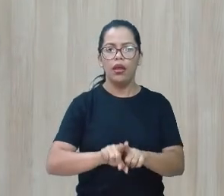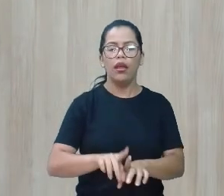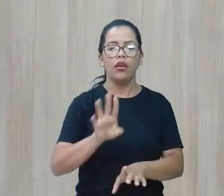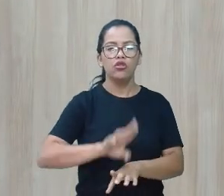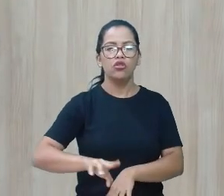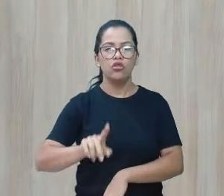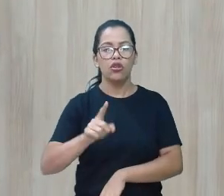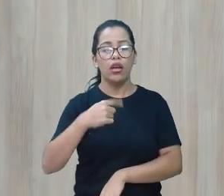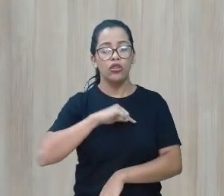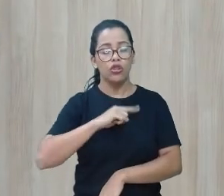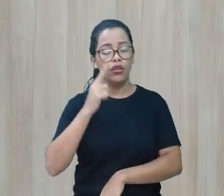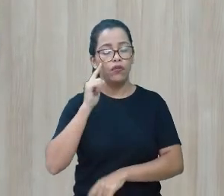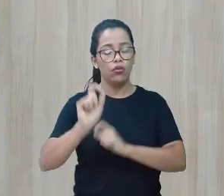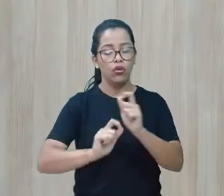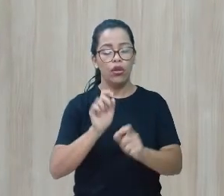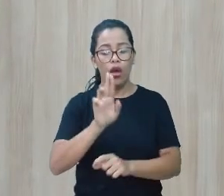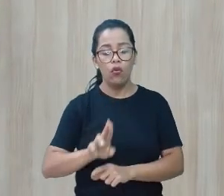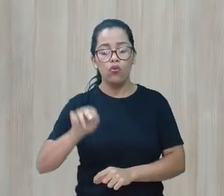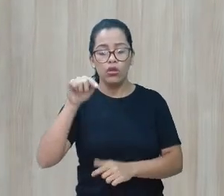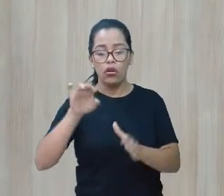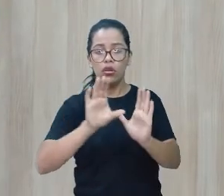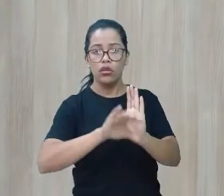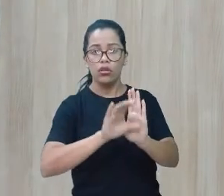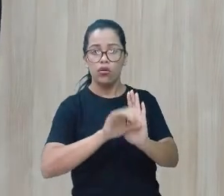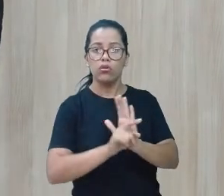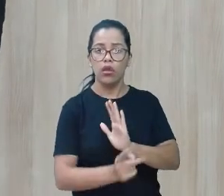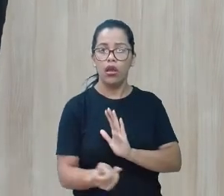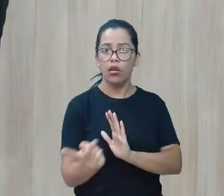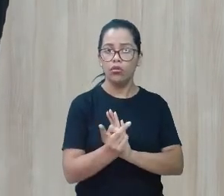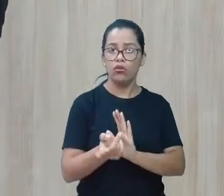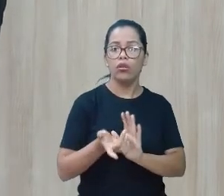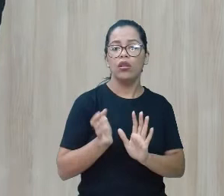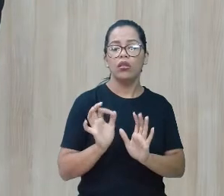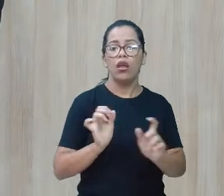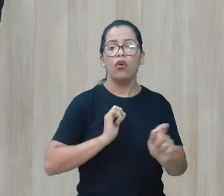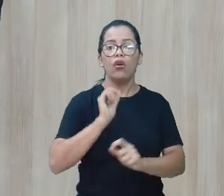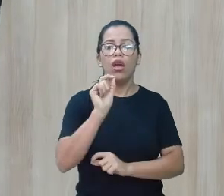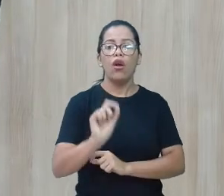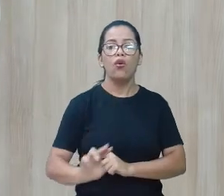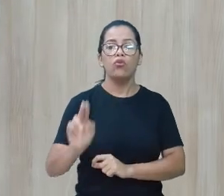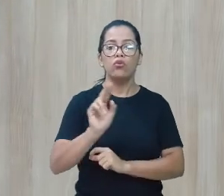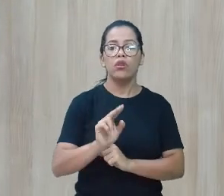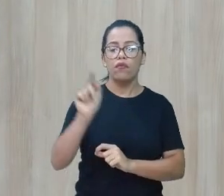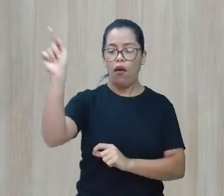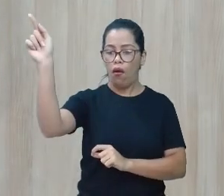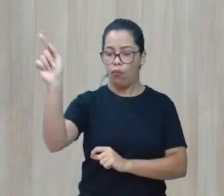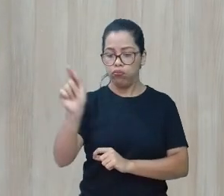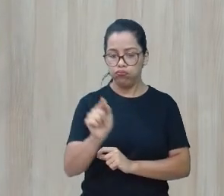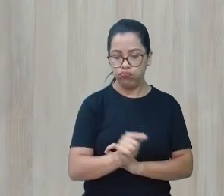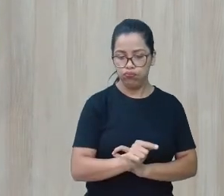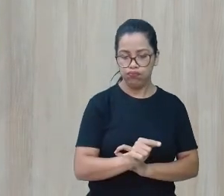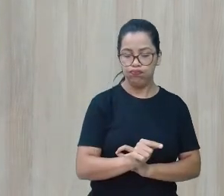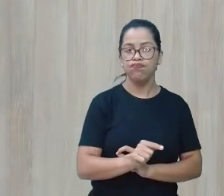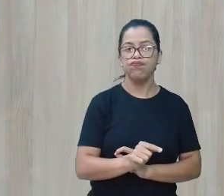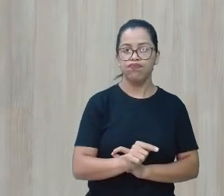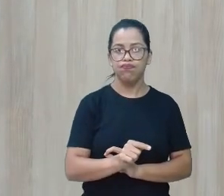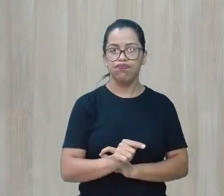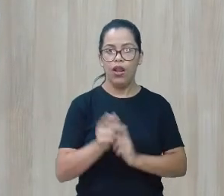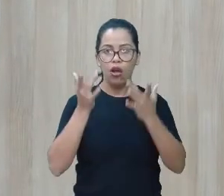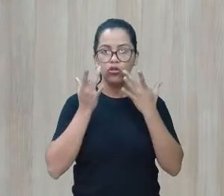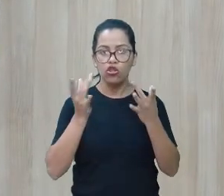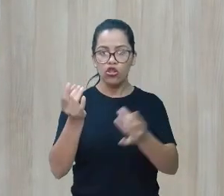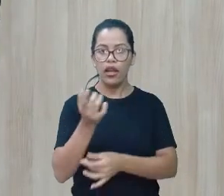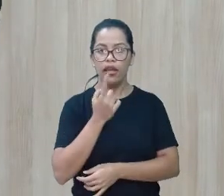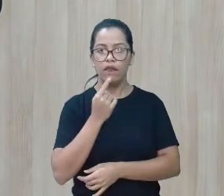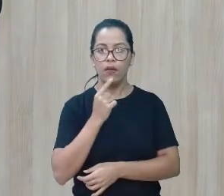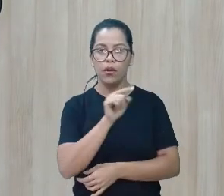definição de ângulos colaterais e alternos, ela se dá basicamente através dessa reta transversal que eu destaquei lá de vermelho para